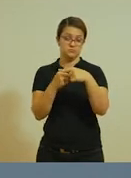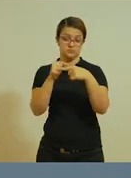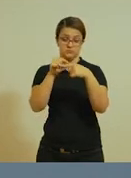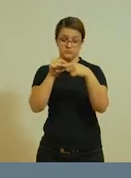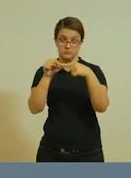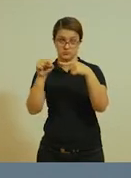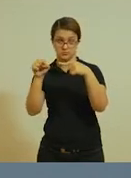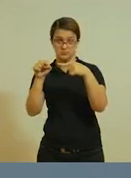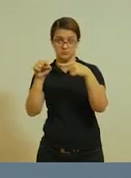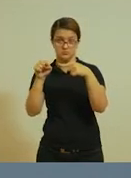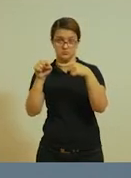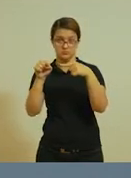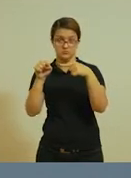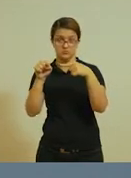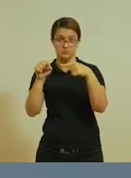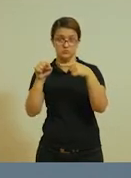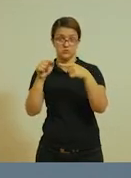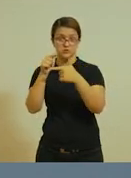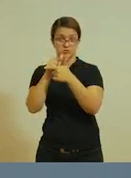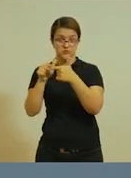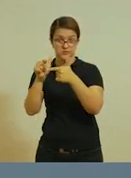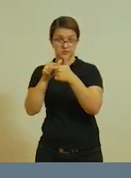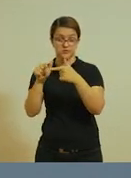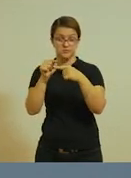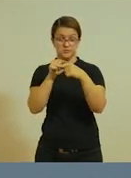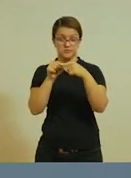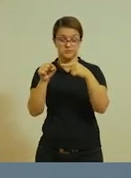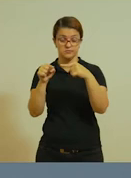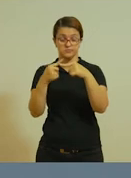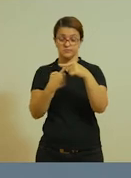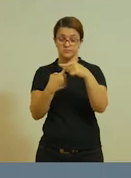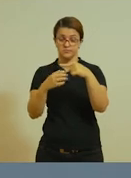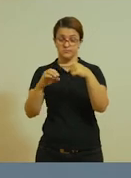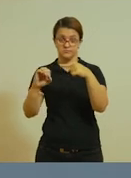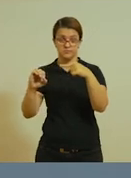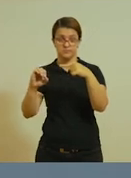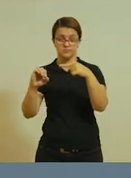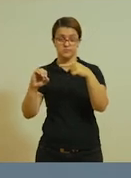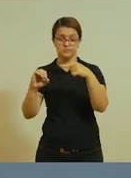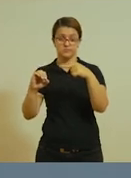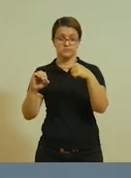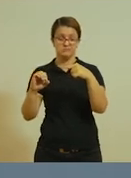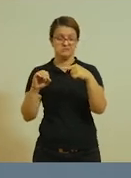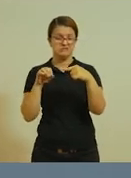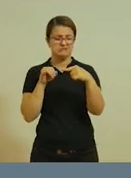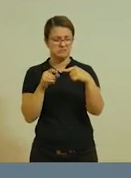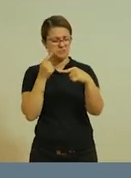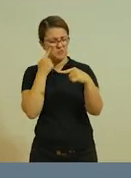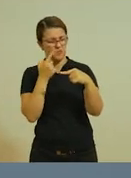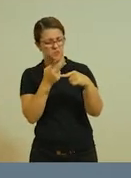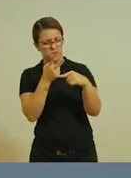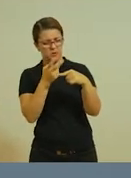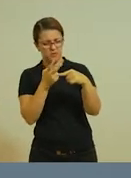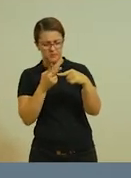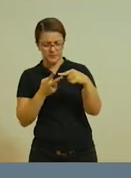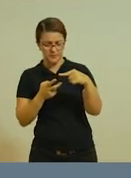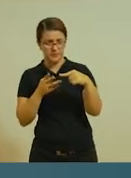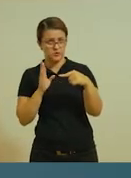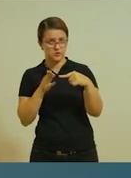temos o tracinho aqui que significa divisão, 25 dividido por 100. Então, se nós formos observar,